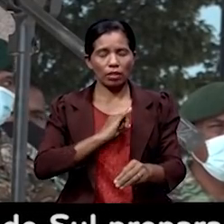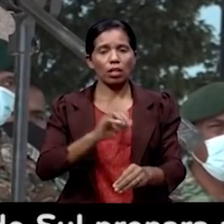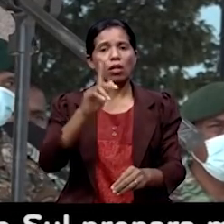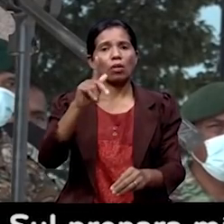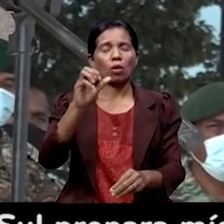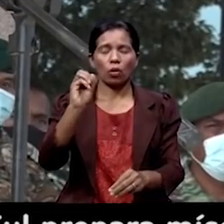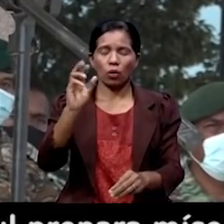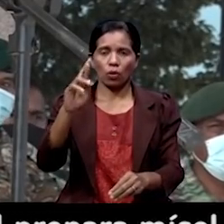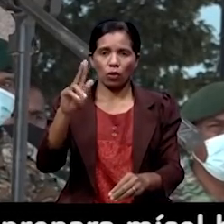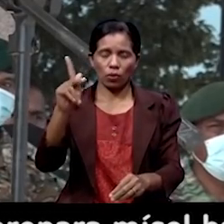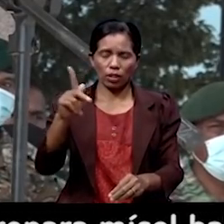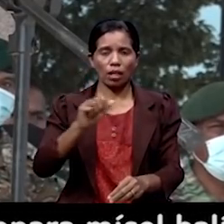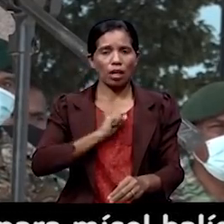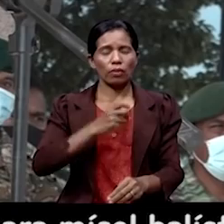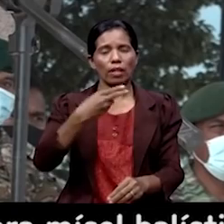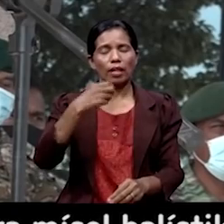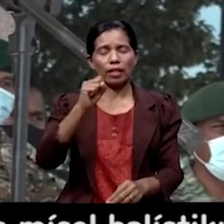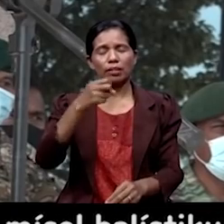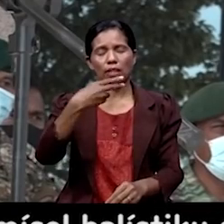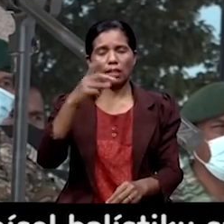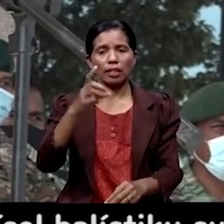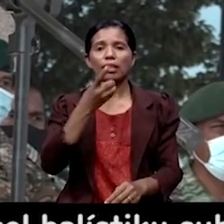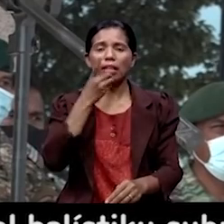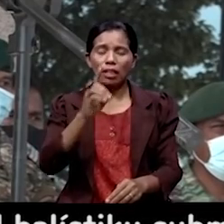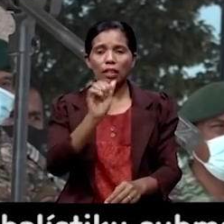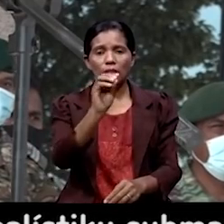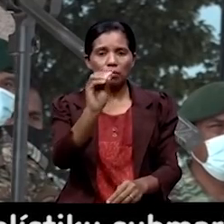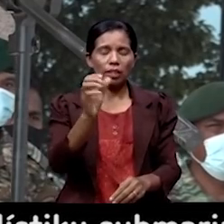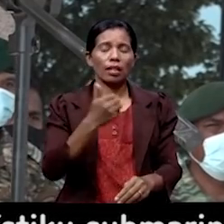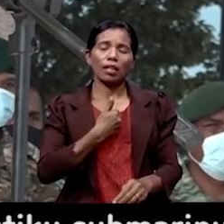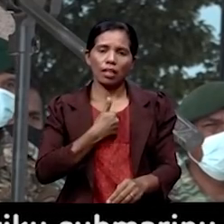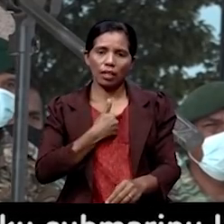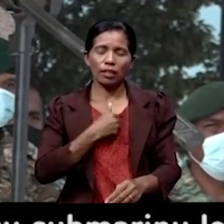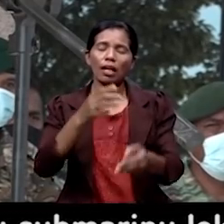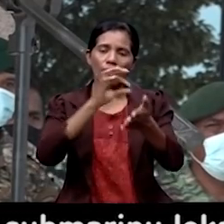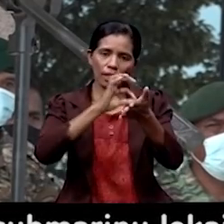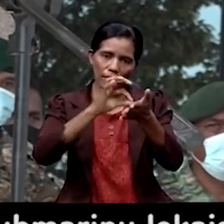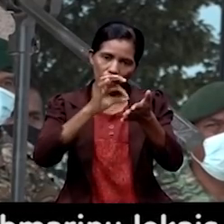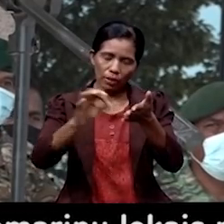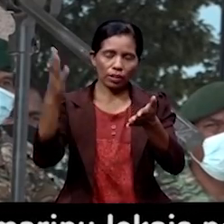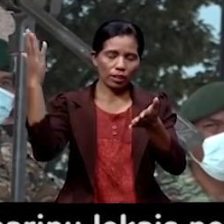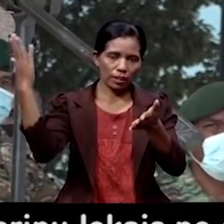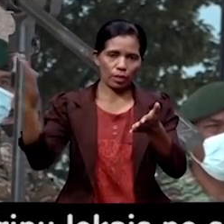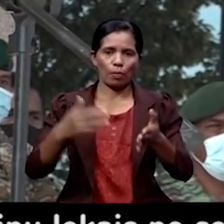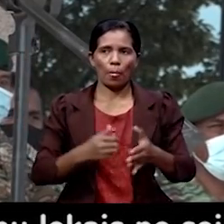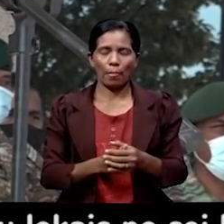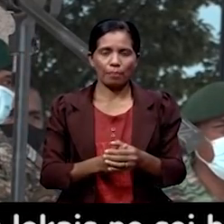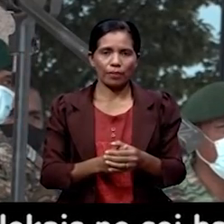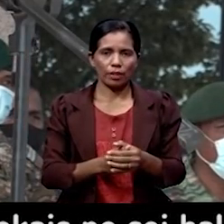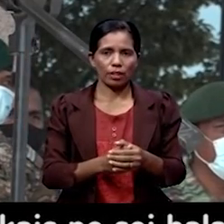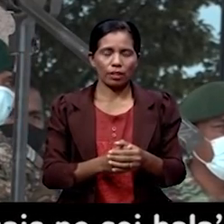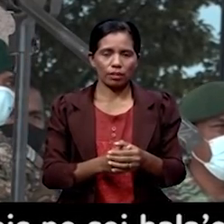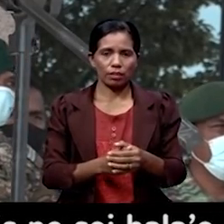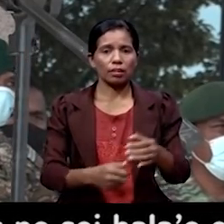Minha, ao S.A. em Minha. E me declarei minha anjoto e aquele cona e a sura, raiela e